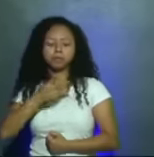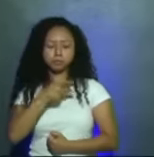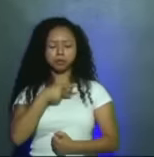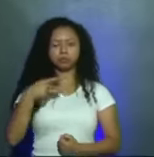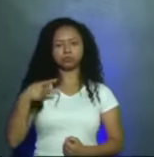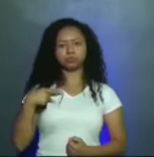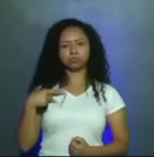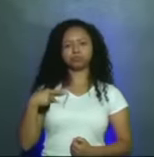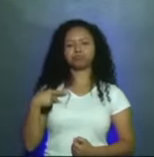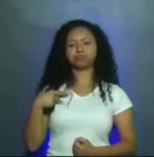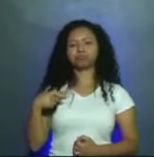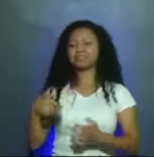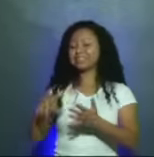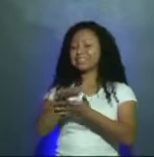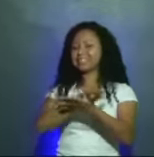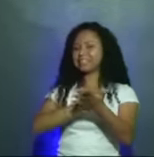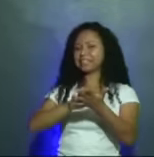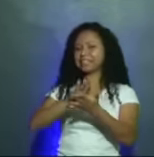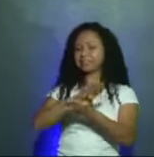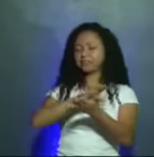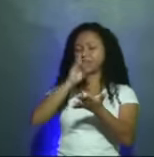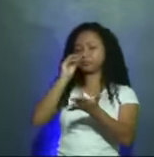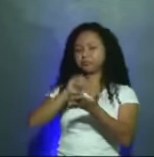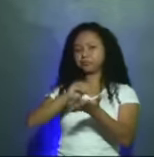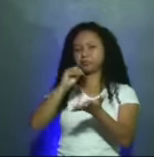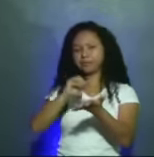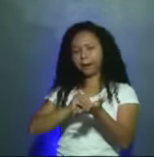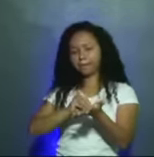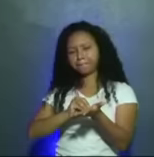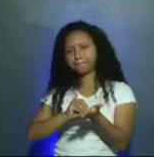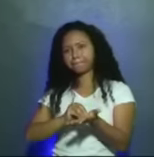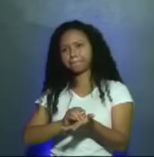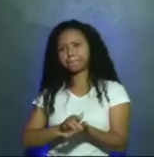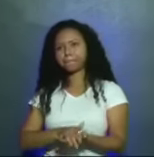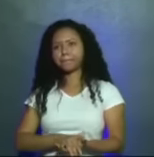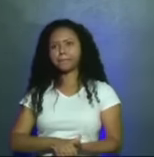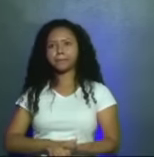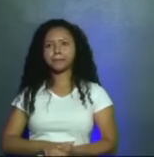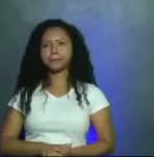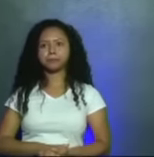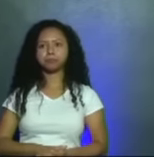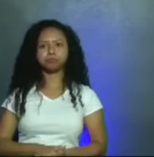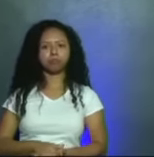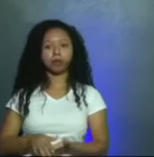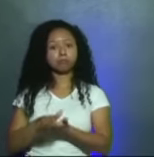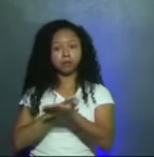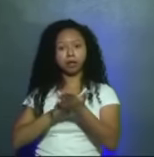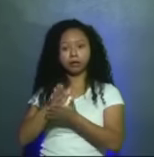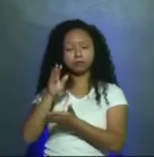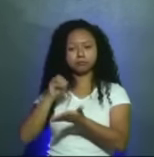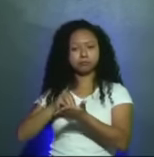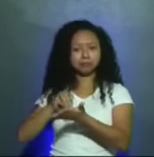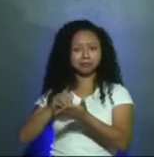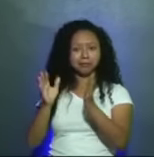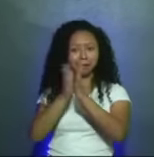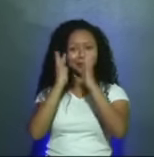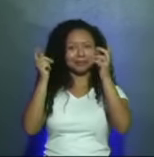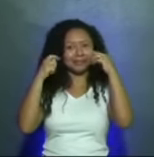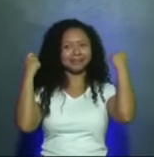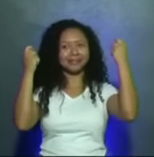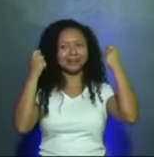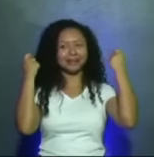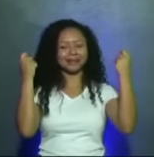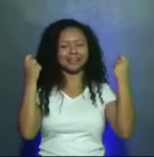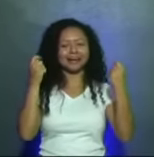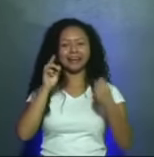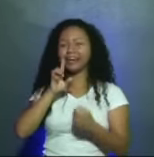Nada, nada, nada me faltará. Nada me faltará, aleluia.